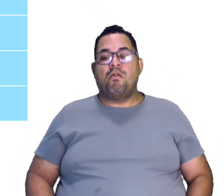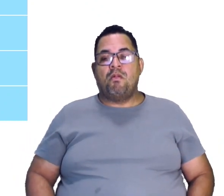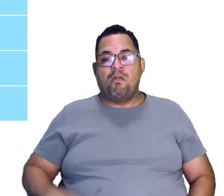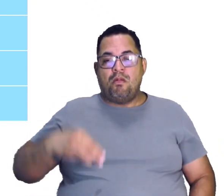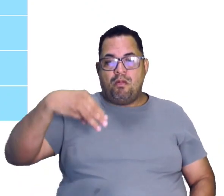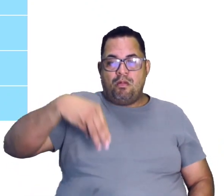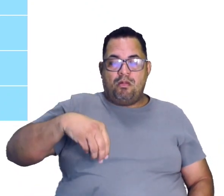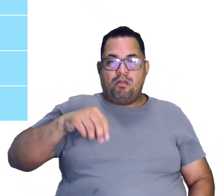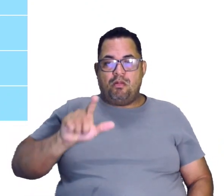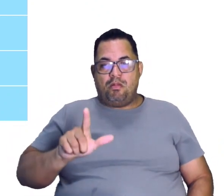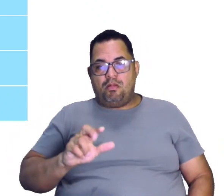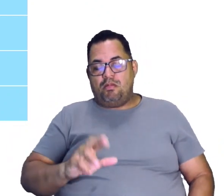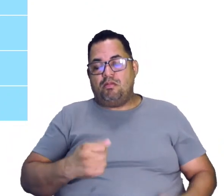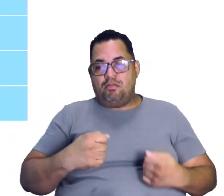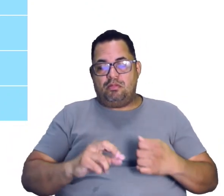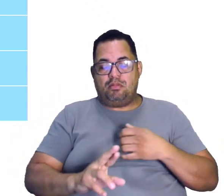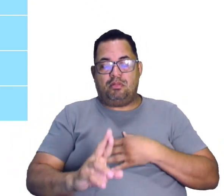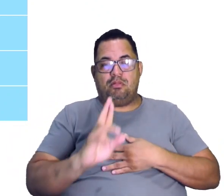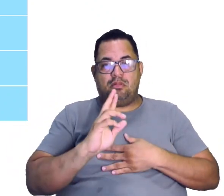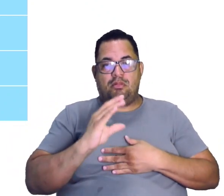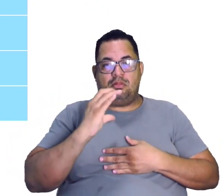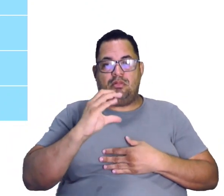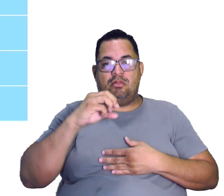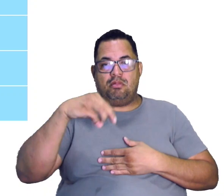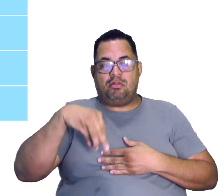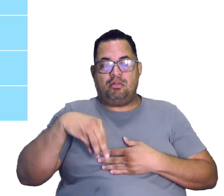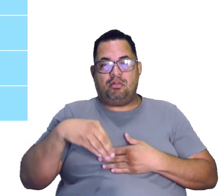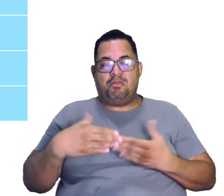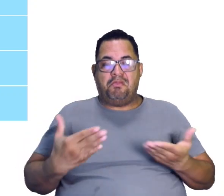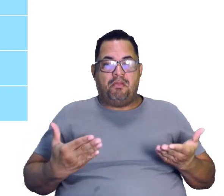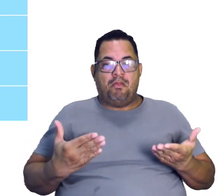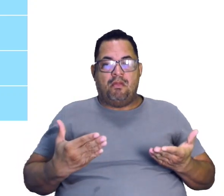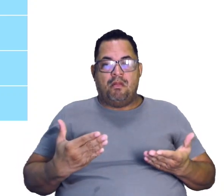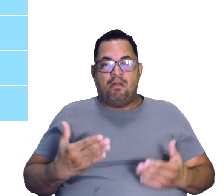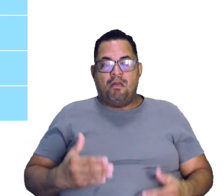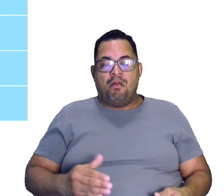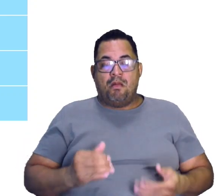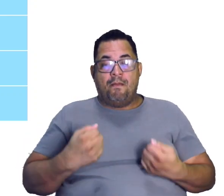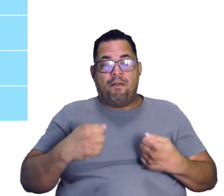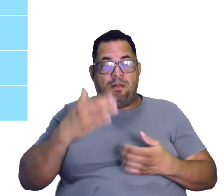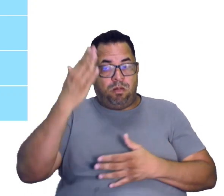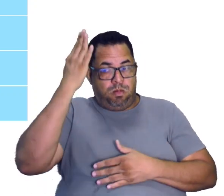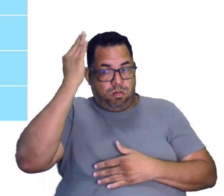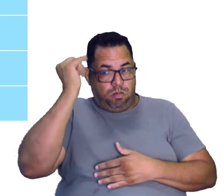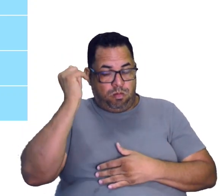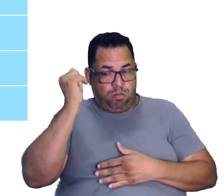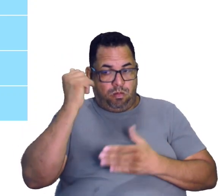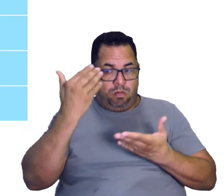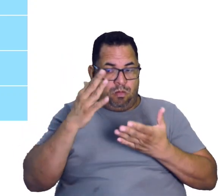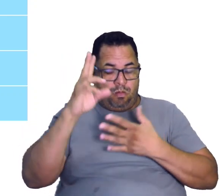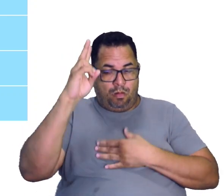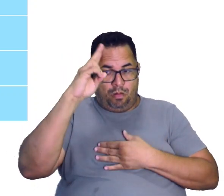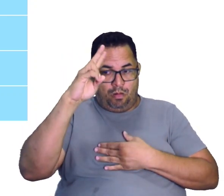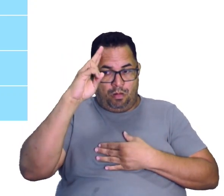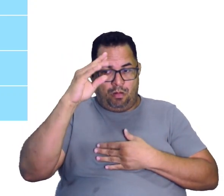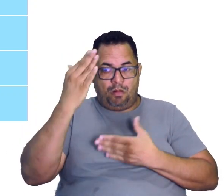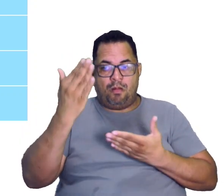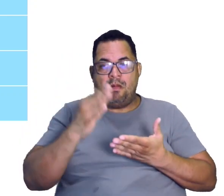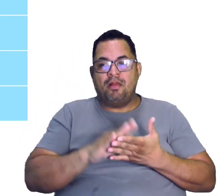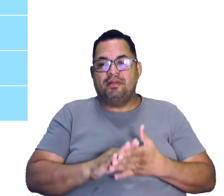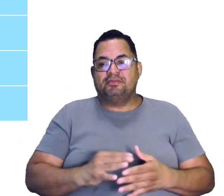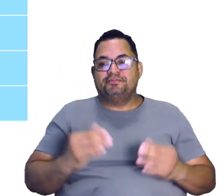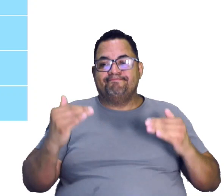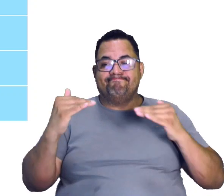ele pediu o teu resultado em centímetros cúbicos, né? E aí você tem que ter a expertise de lembrar, eles